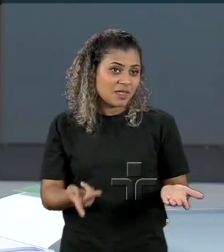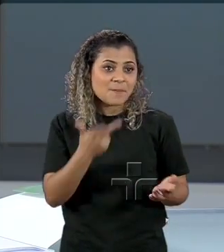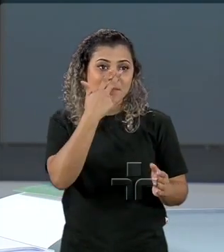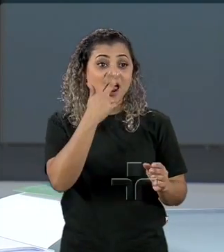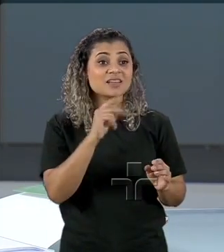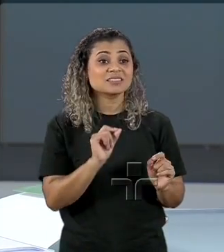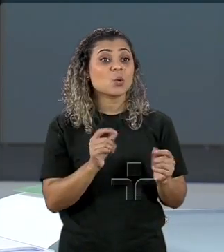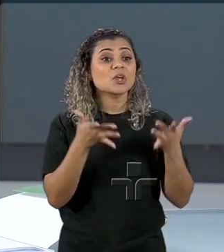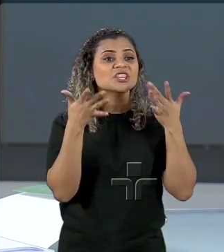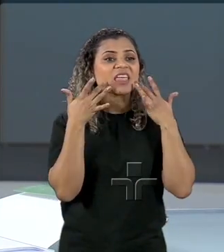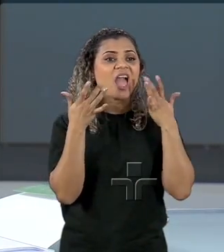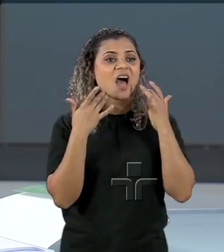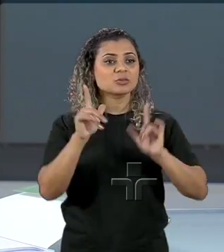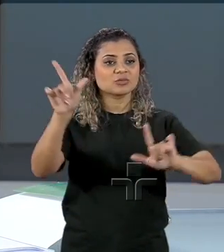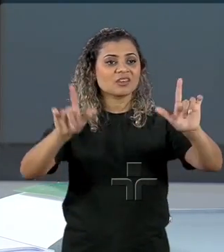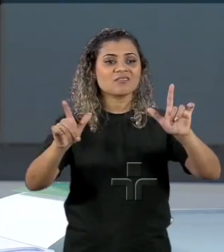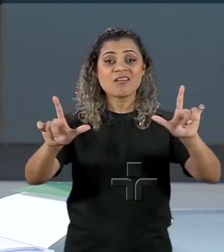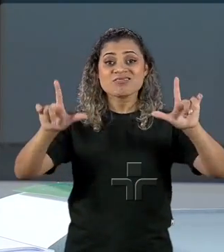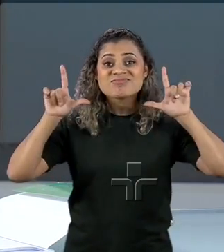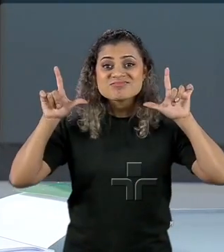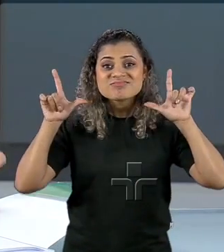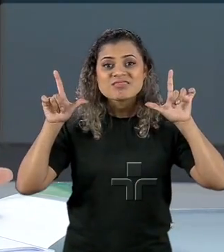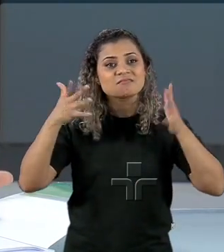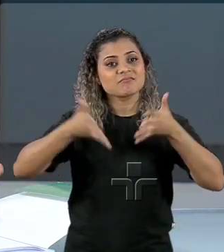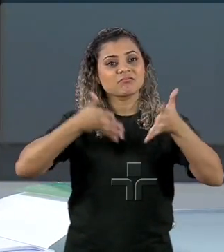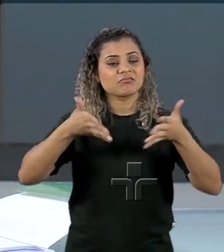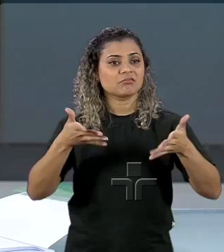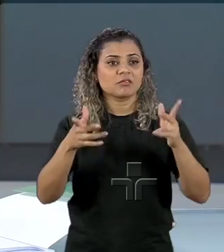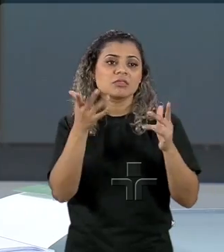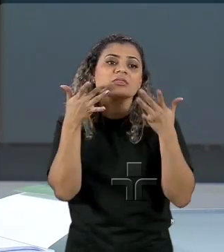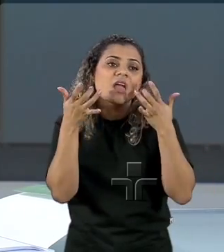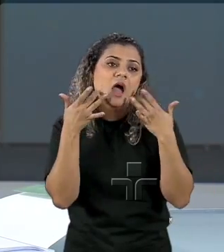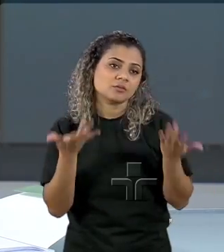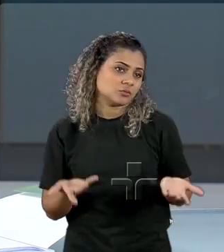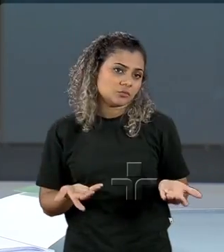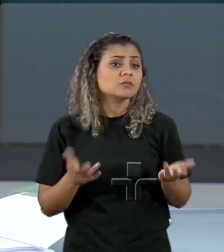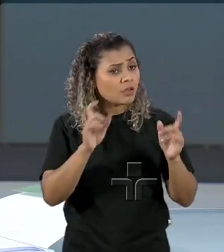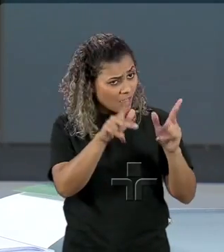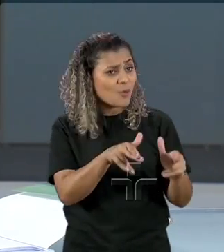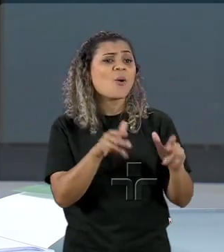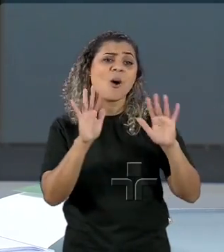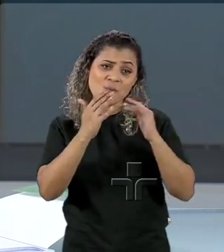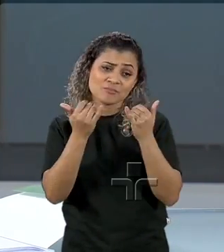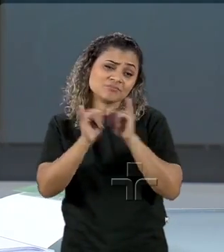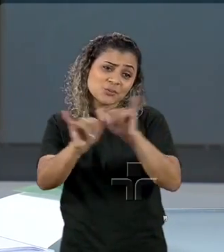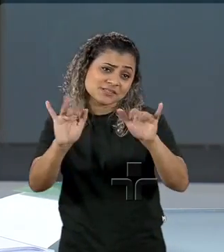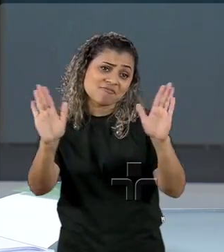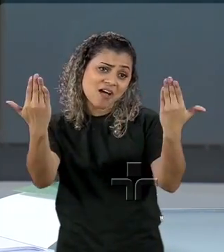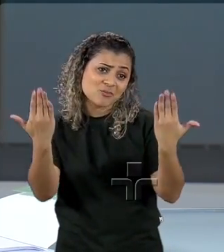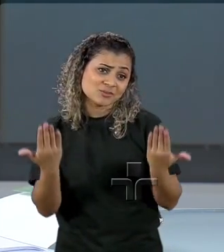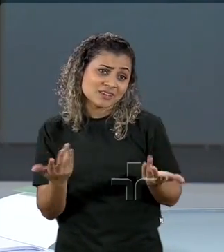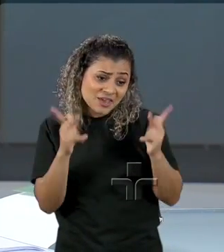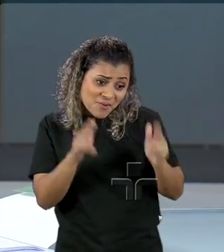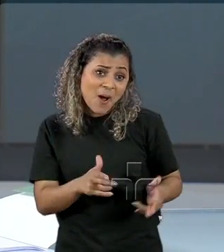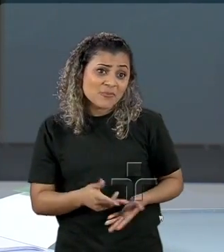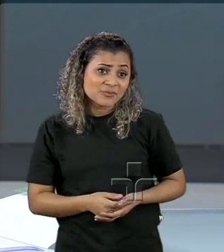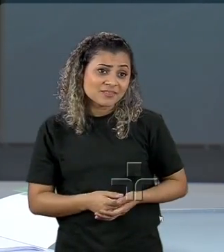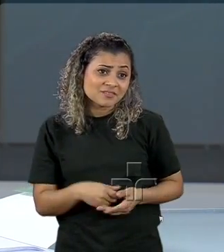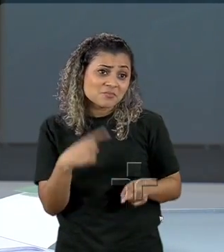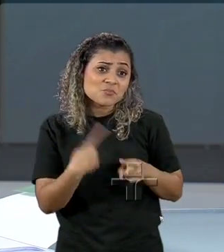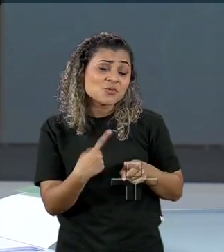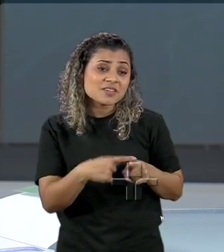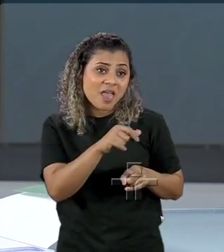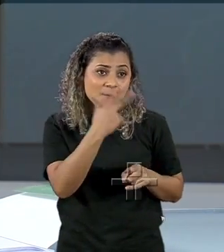é uma teatralização. E nos efeitos, isso é comparável a uma fake news, nos efeitos. Porque isso vicia a